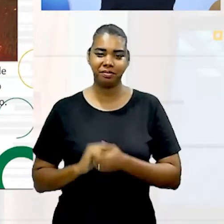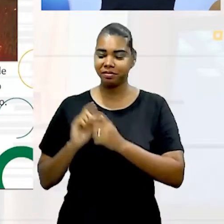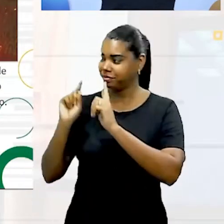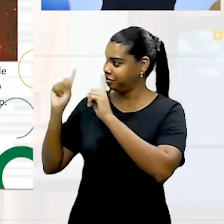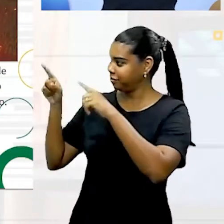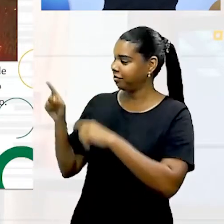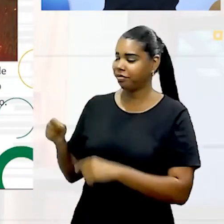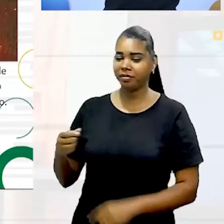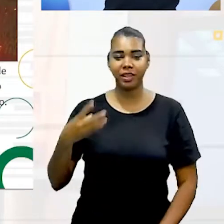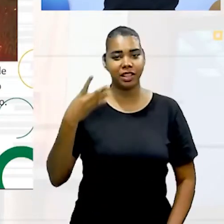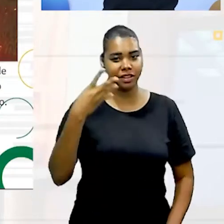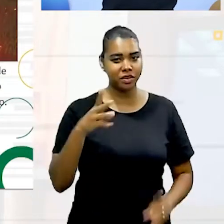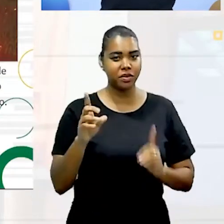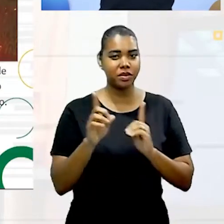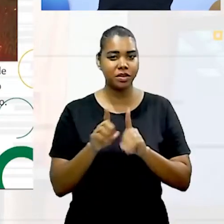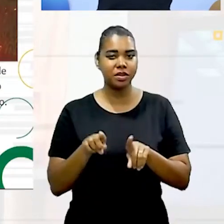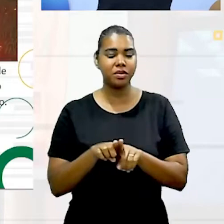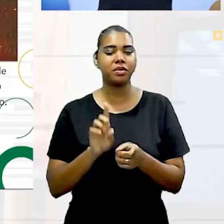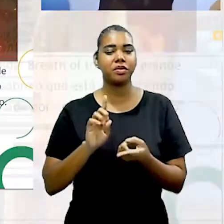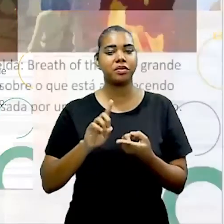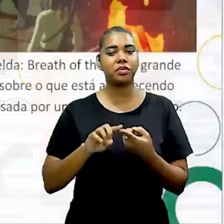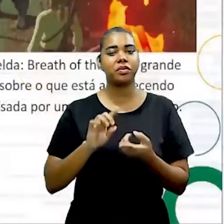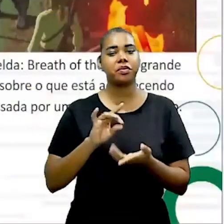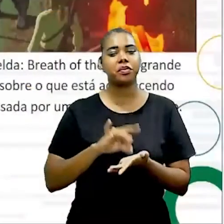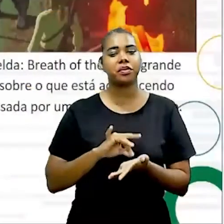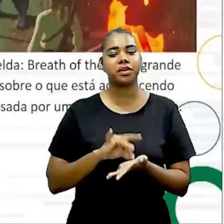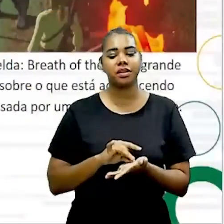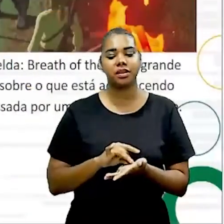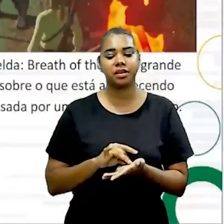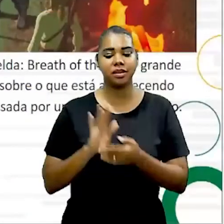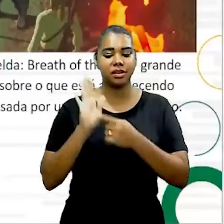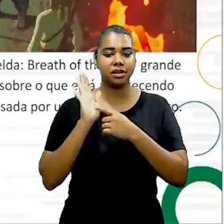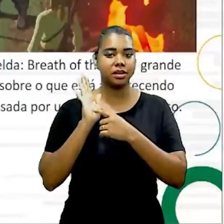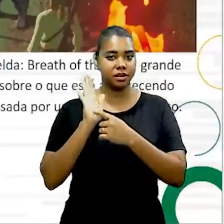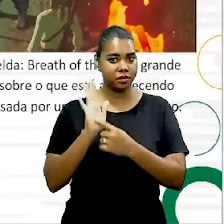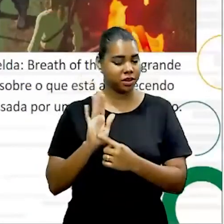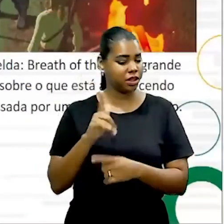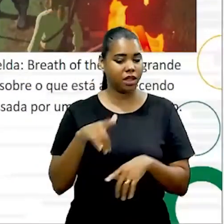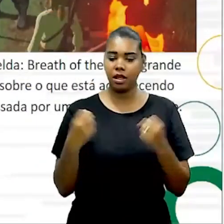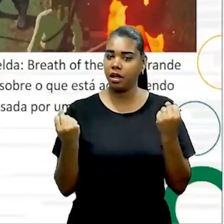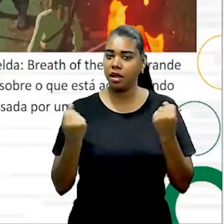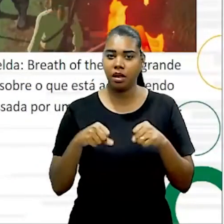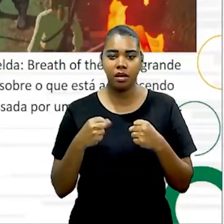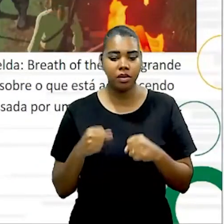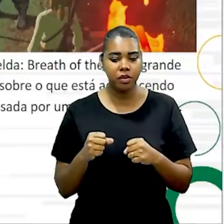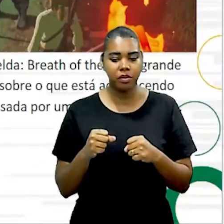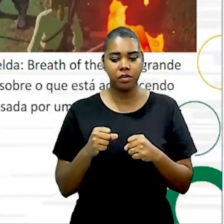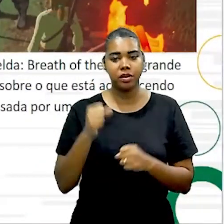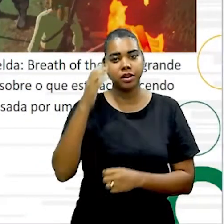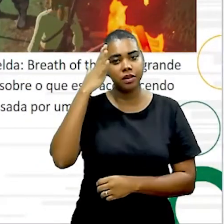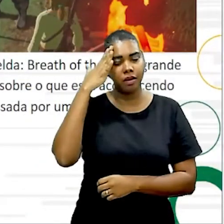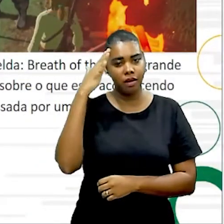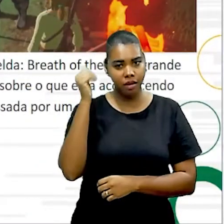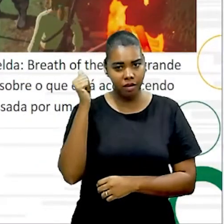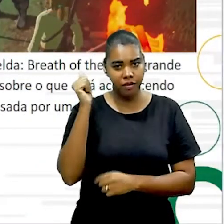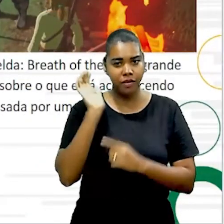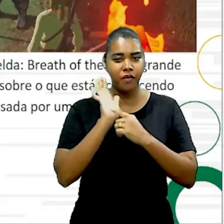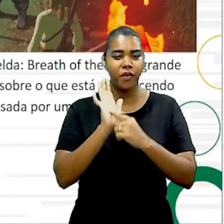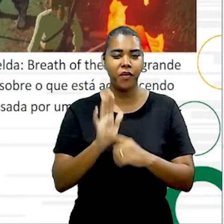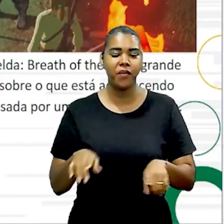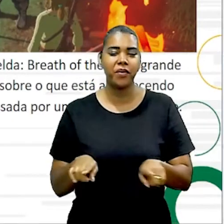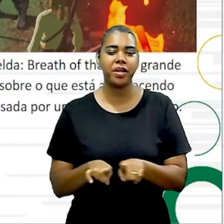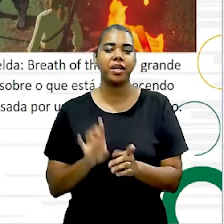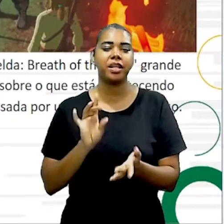Estágio 4, encontro com o mentor. Enquanto o herói é apresentado ao mentor, não precisa necessariamente ser um velho sábio, voltando aos arquétipos.